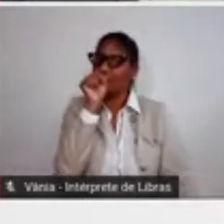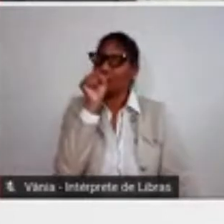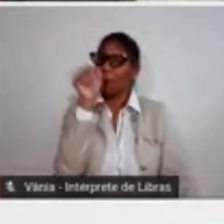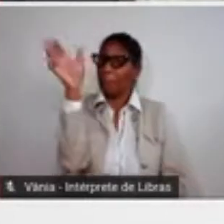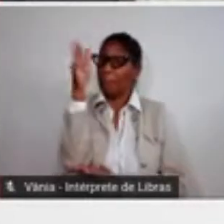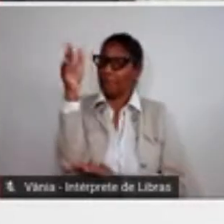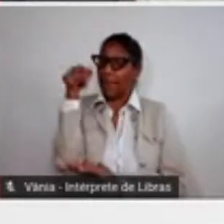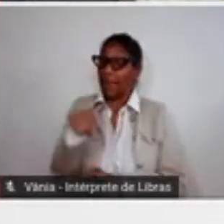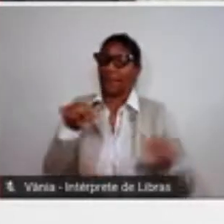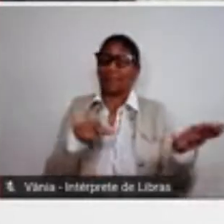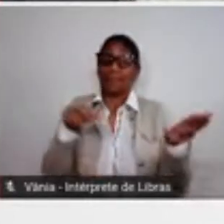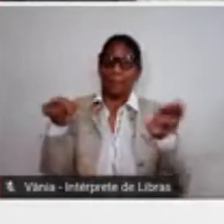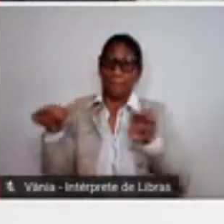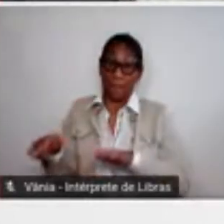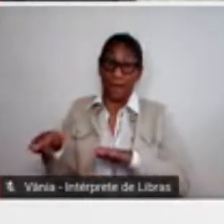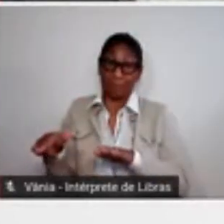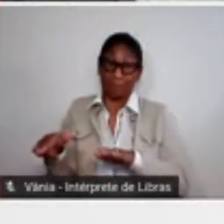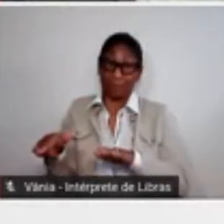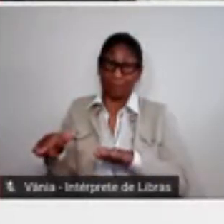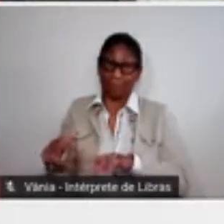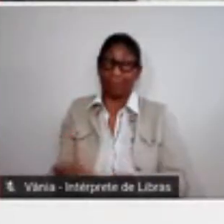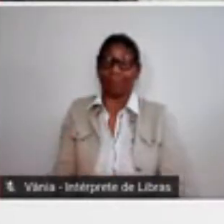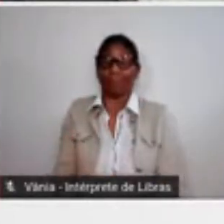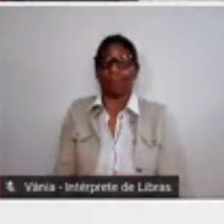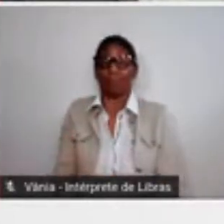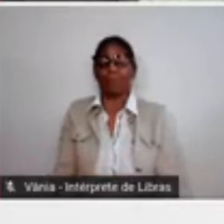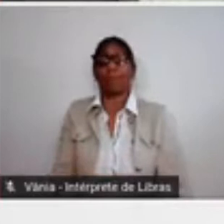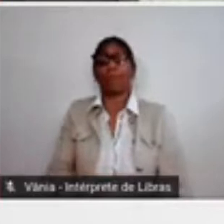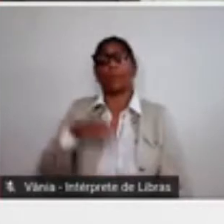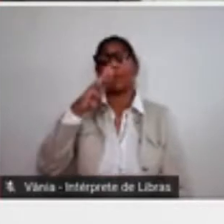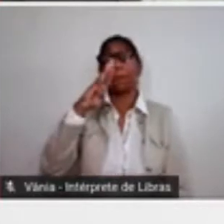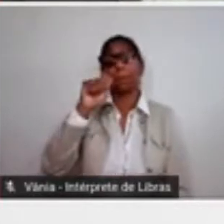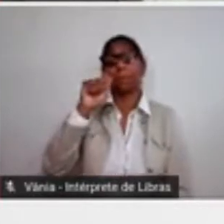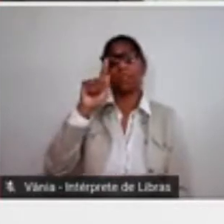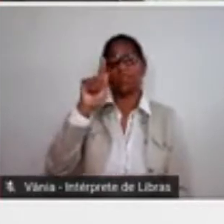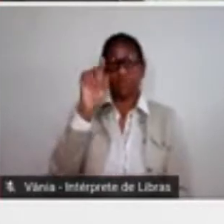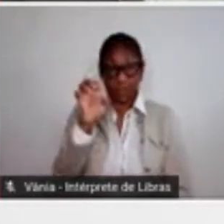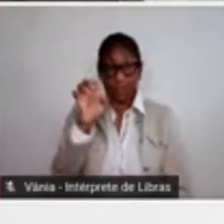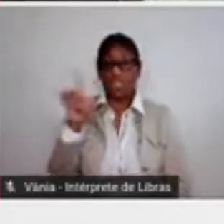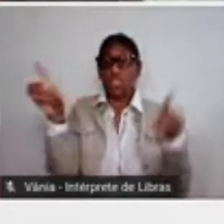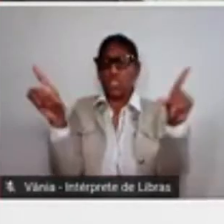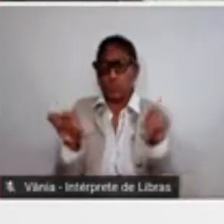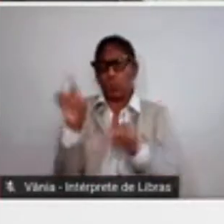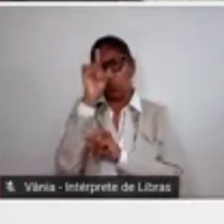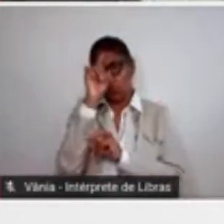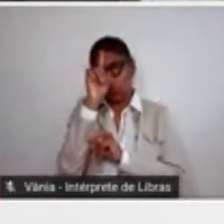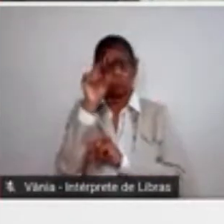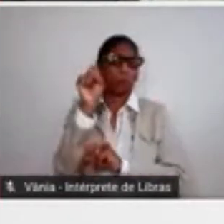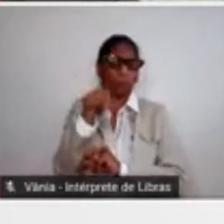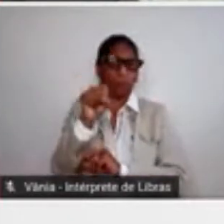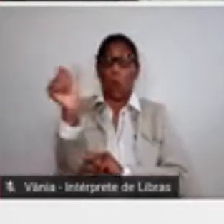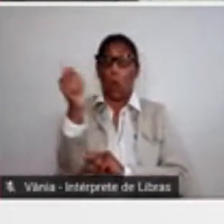nesta semana, a região de Guaíba. A região de Bagé teve diminuição do número de hospitalizações, de 11